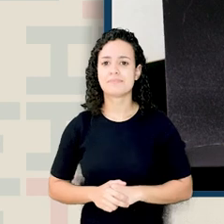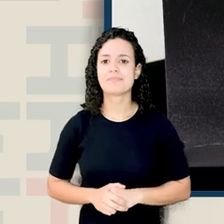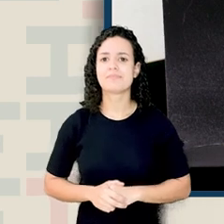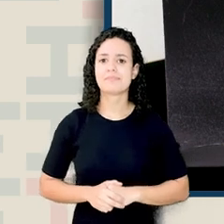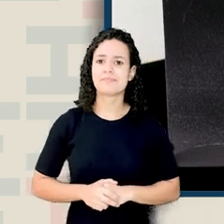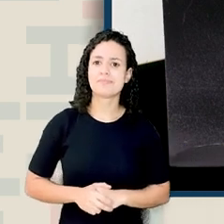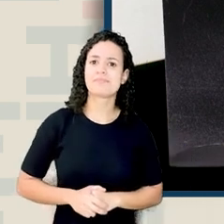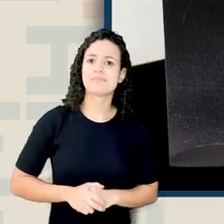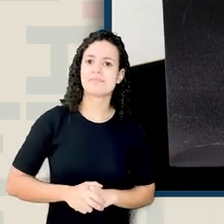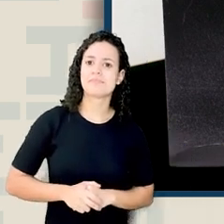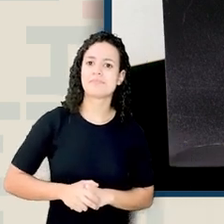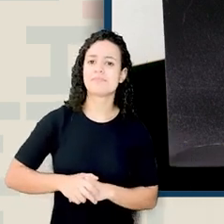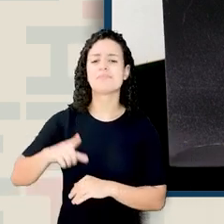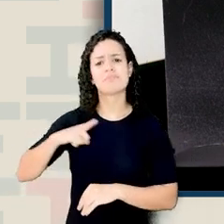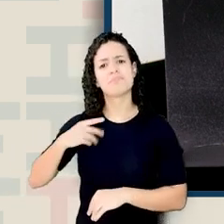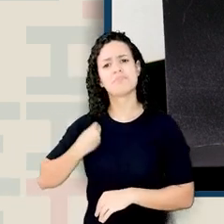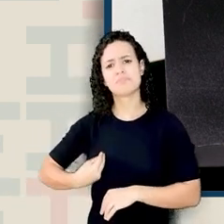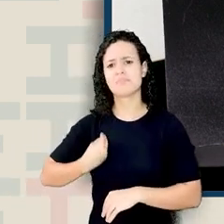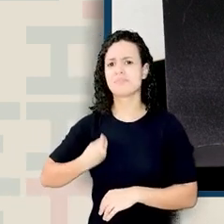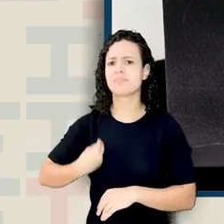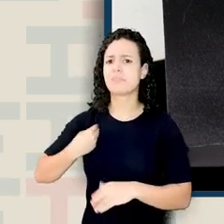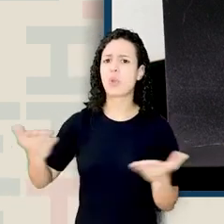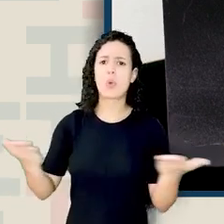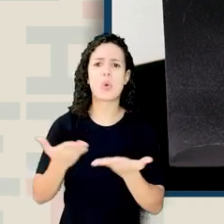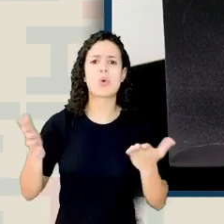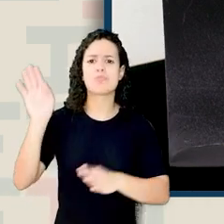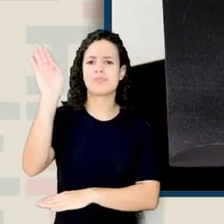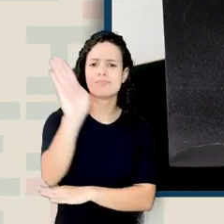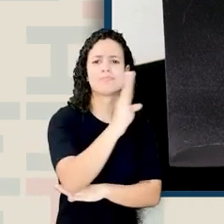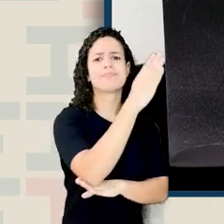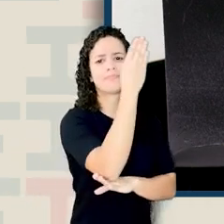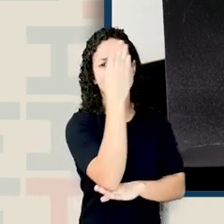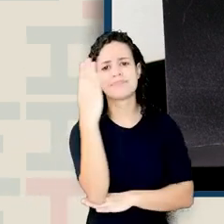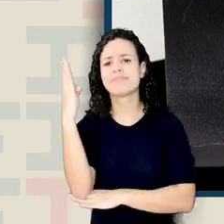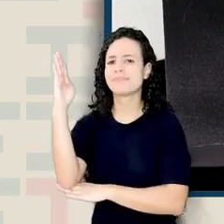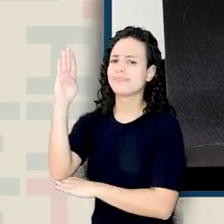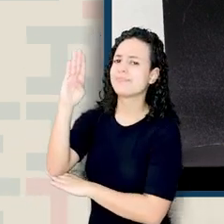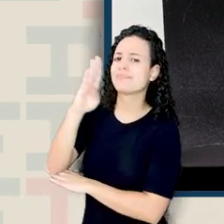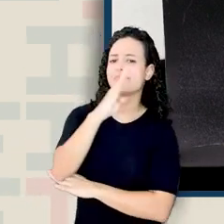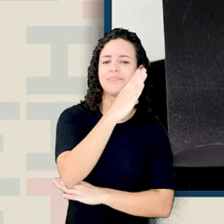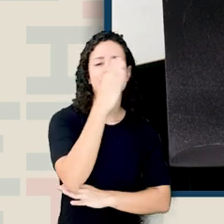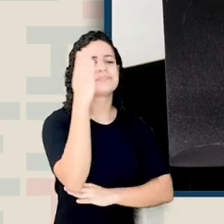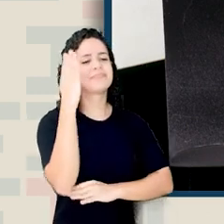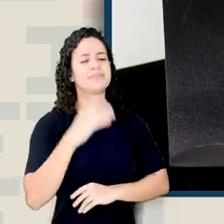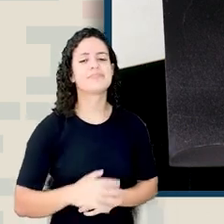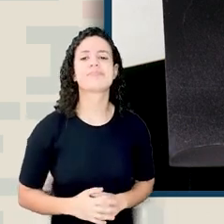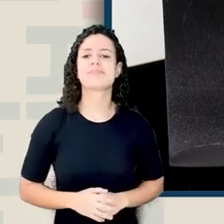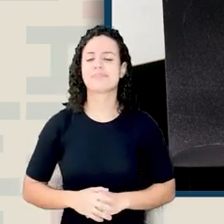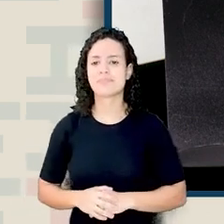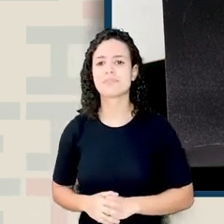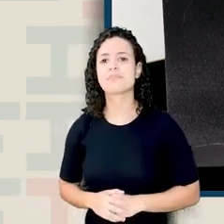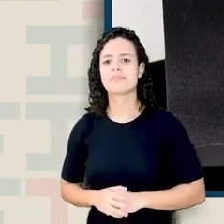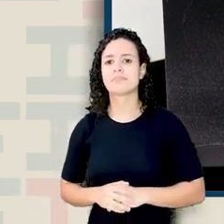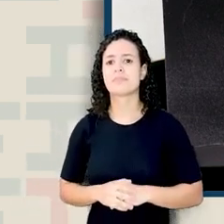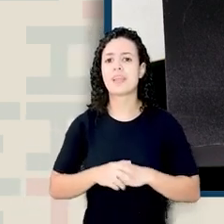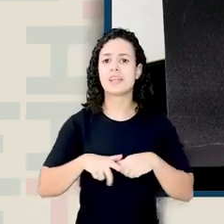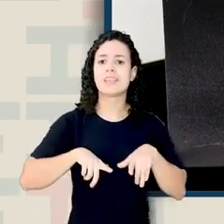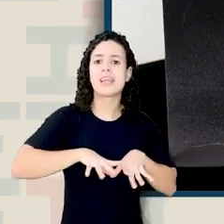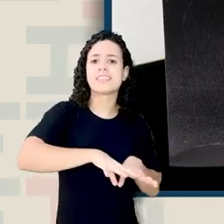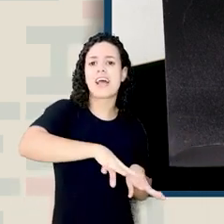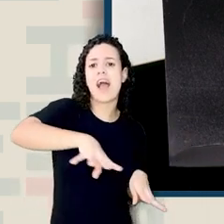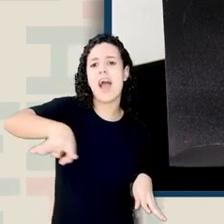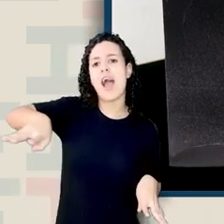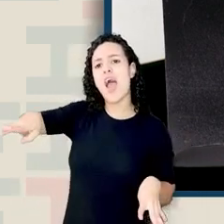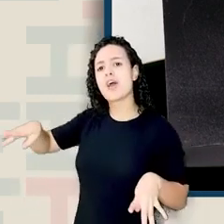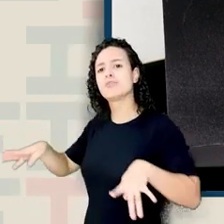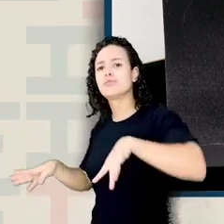vivido na África, hoje é maracatu, oh, oh, oh. De saia